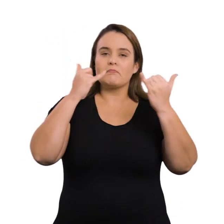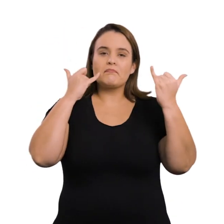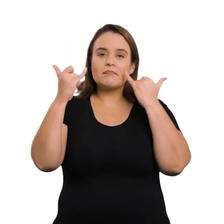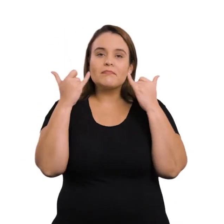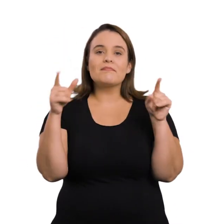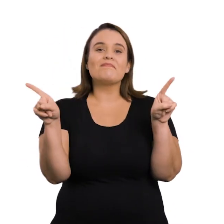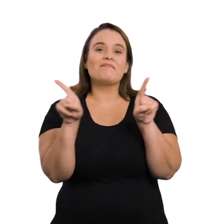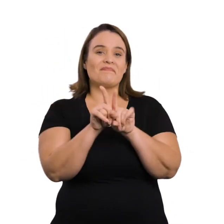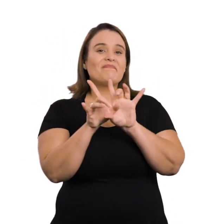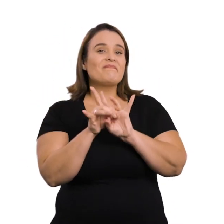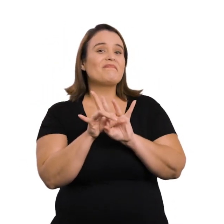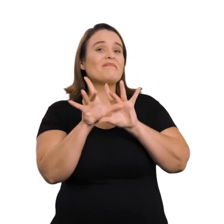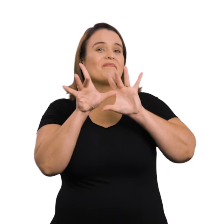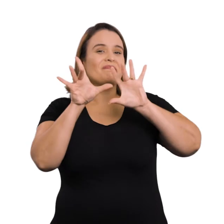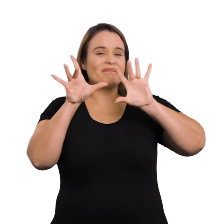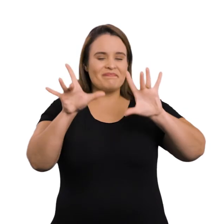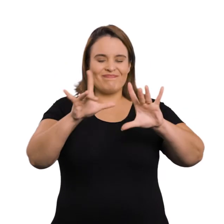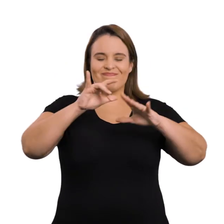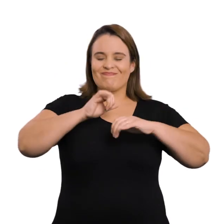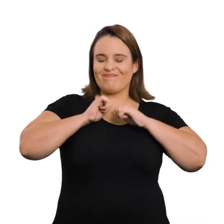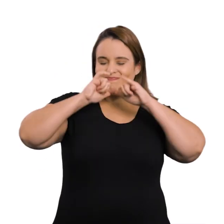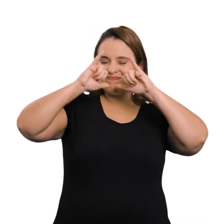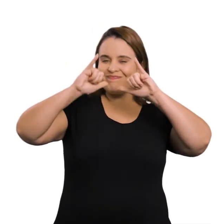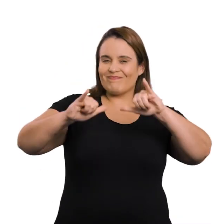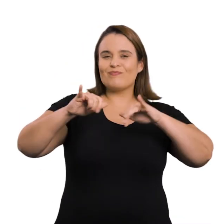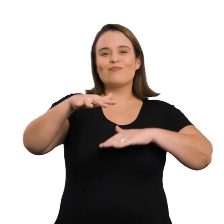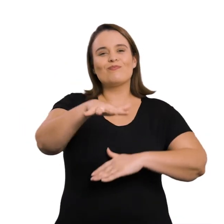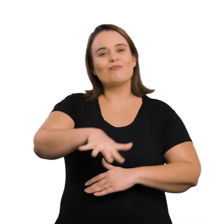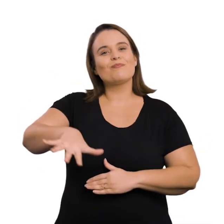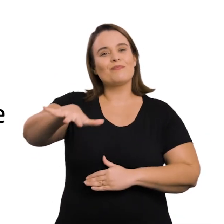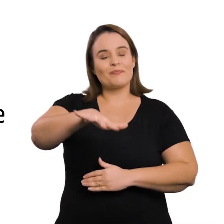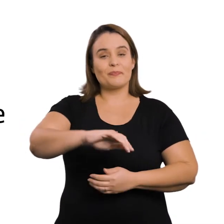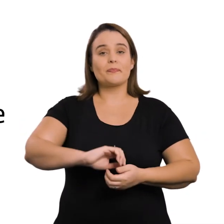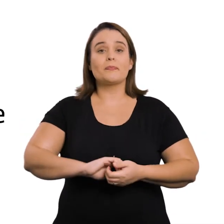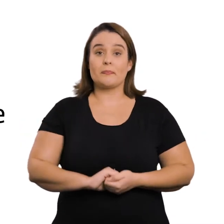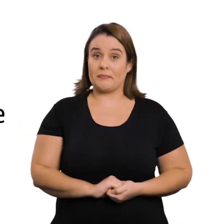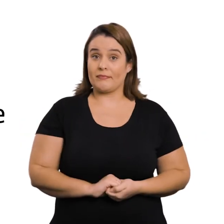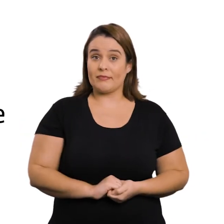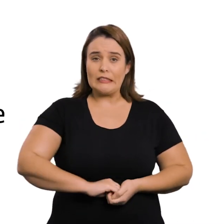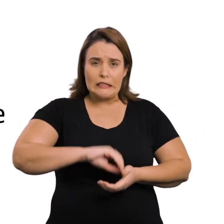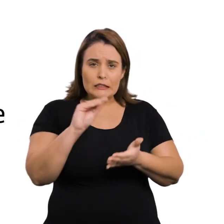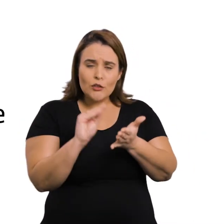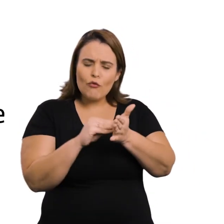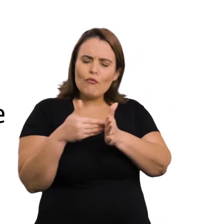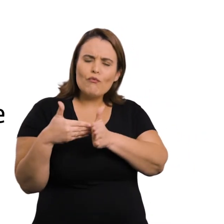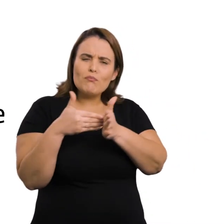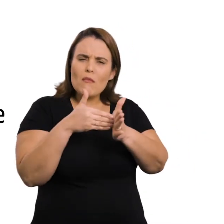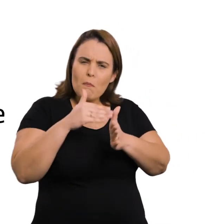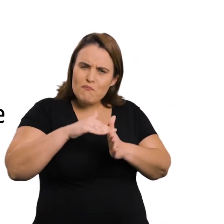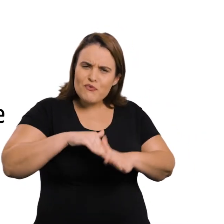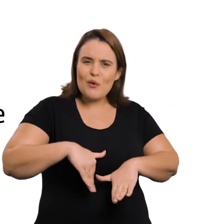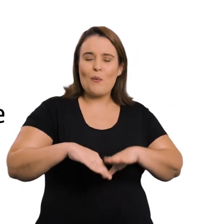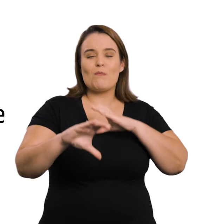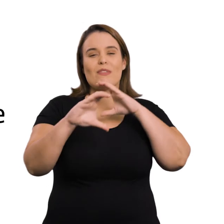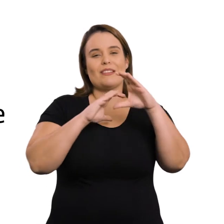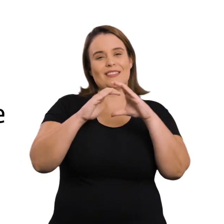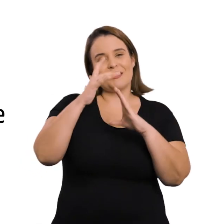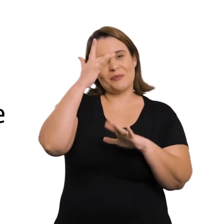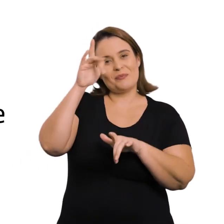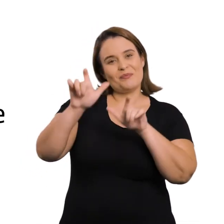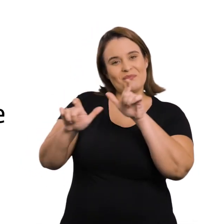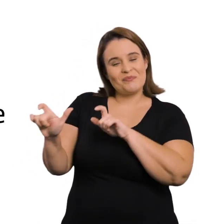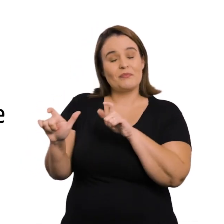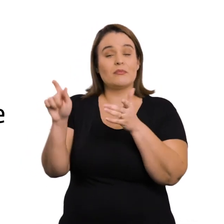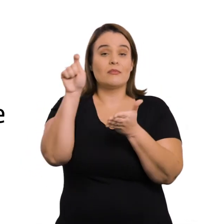direitos à informação e à liberdade de expressão de todos. Prevê a ausência de barreiras na comunicação entre as